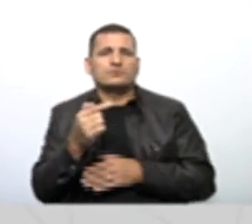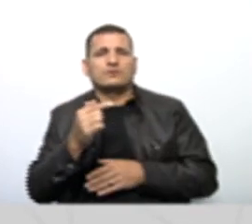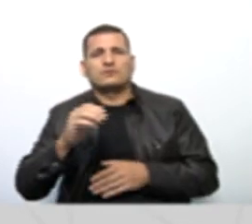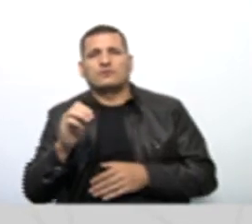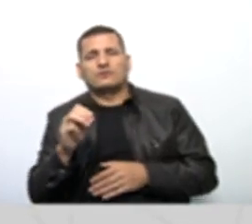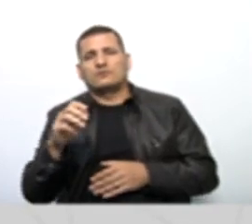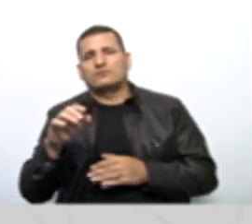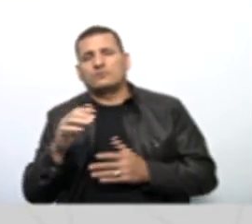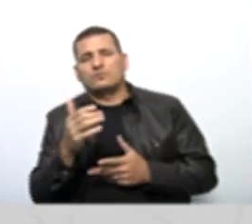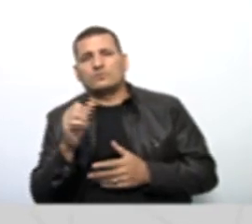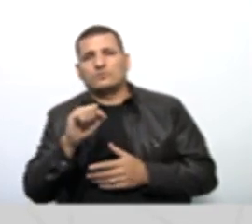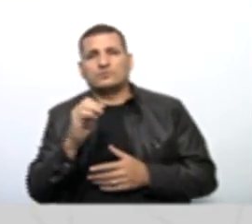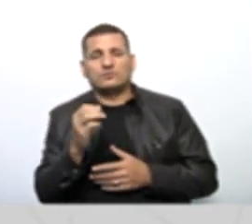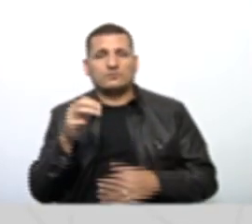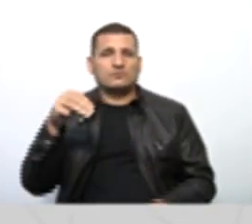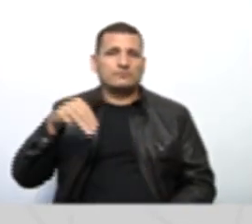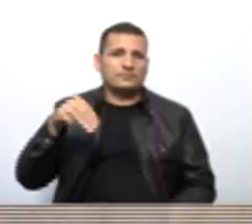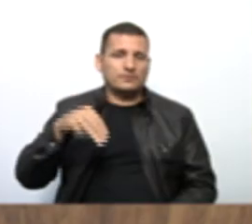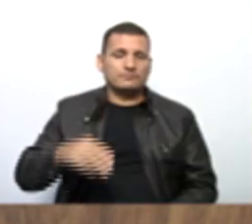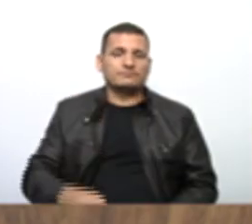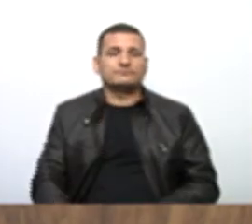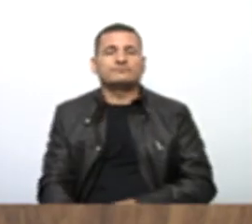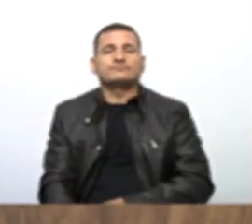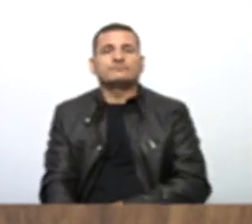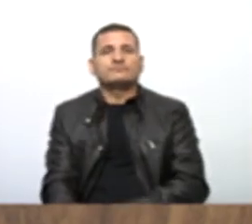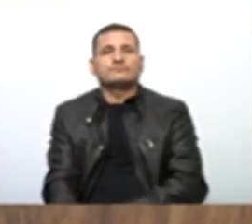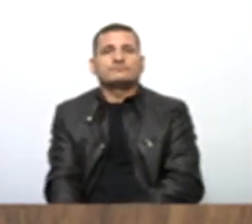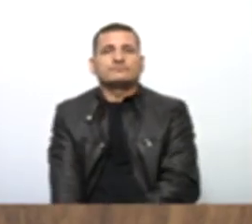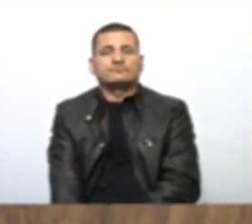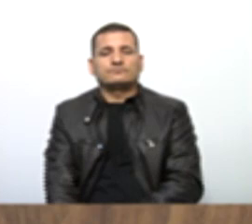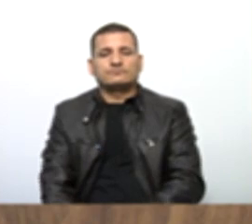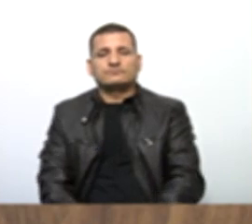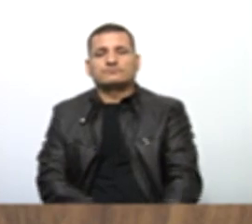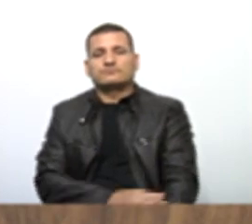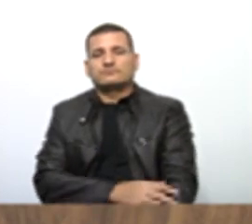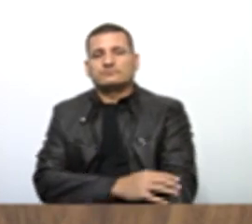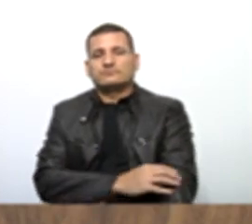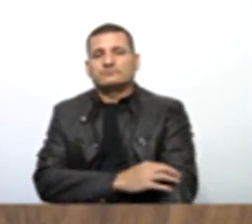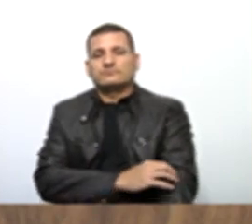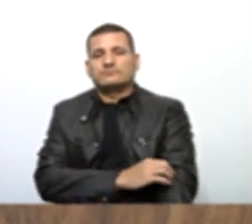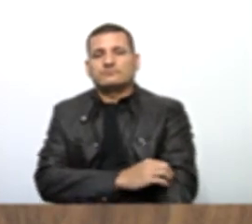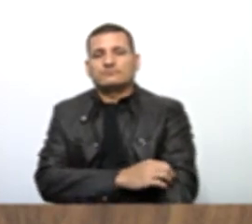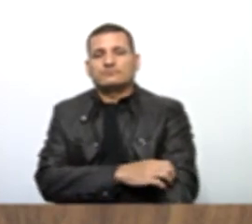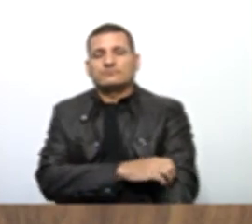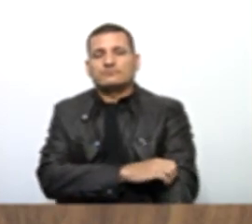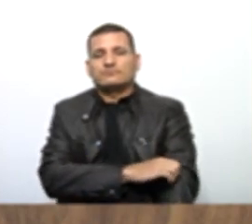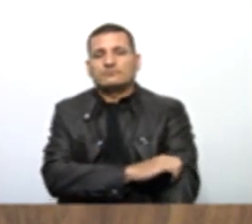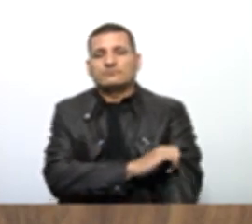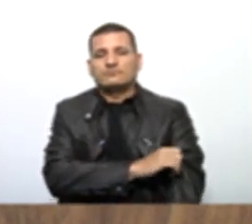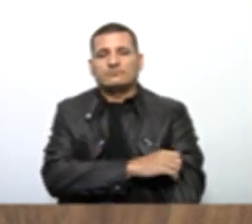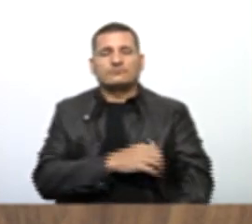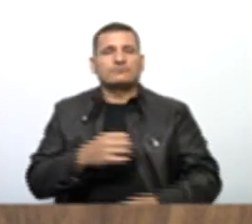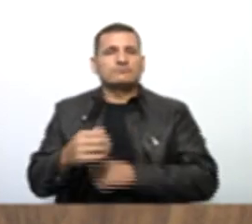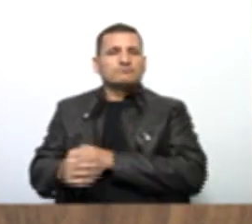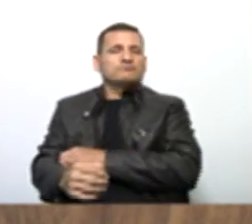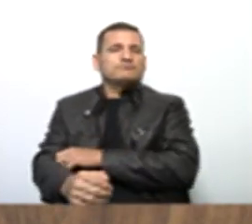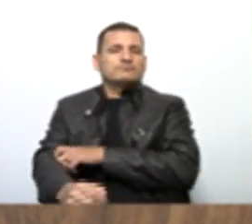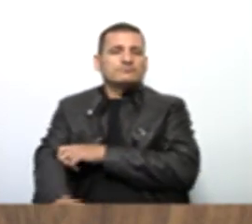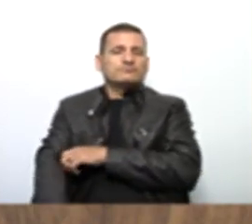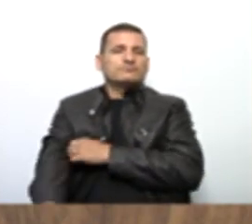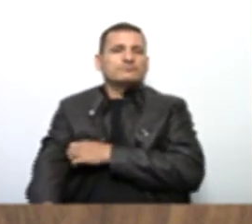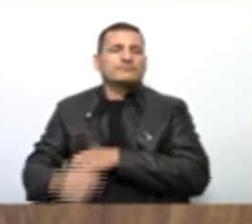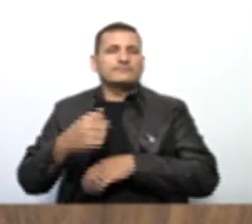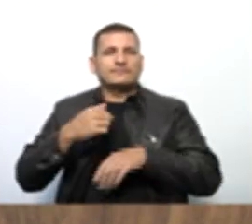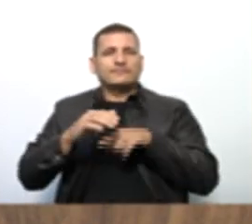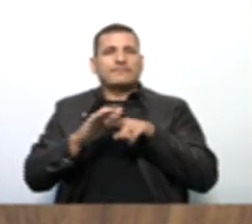depender muito bem ea pessoa tem uma pergunta que eu não sei se ele vai querer primeiro passar outro slide mas ainda terá saque